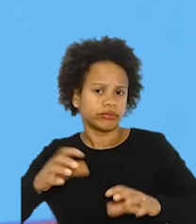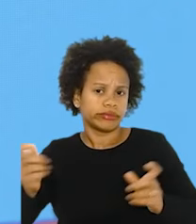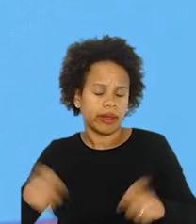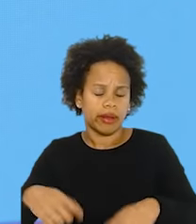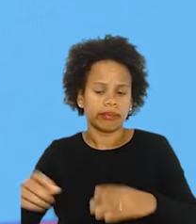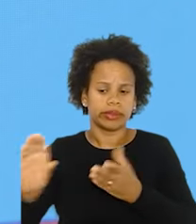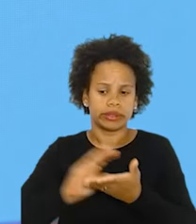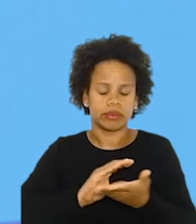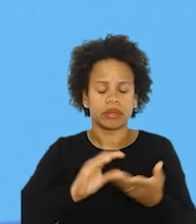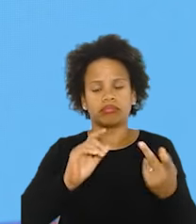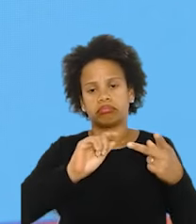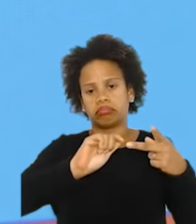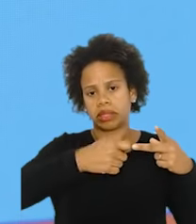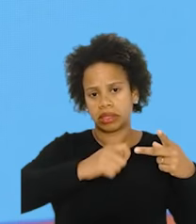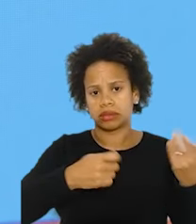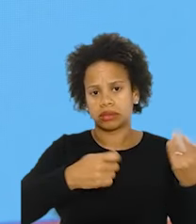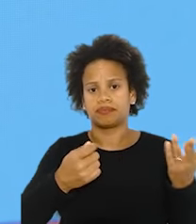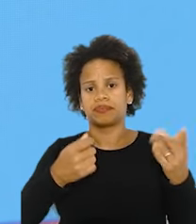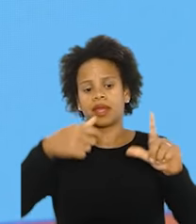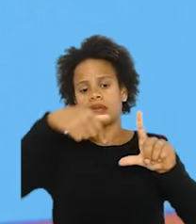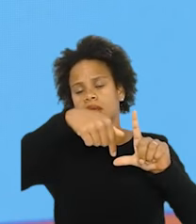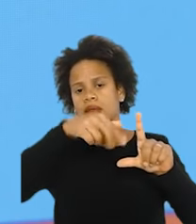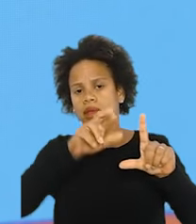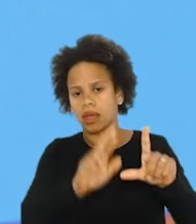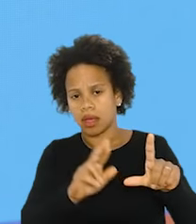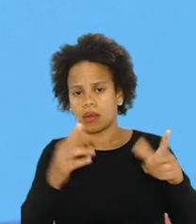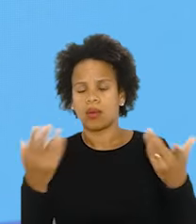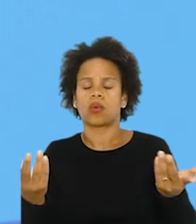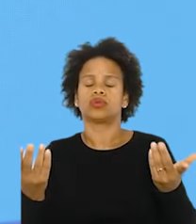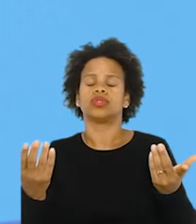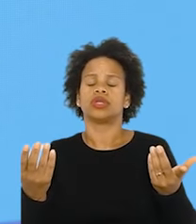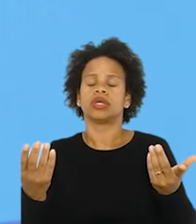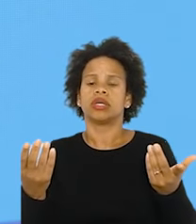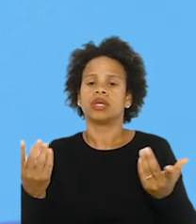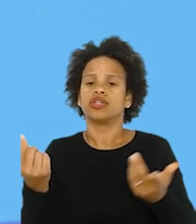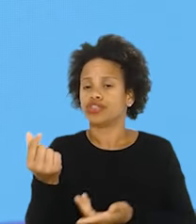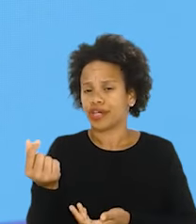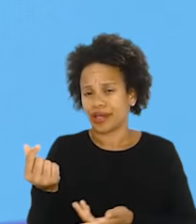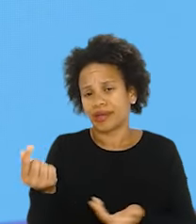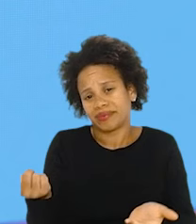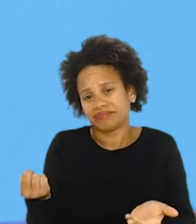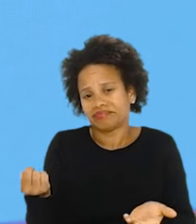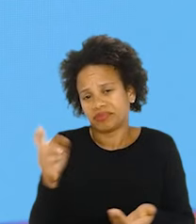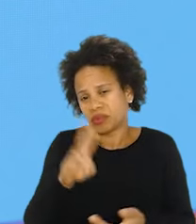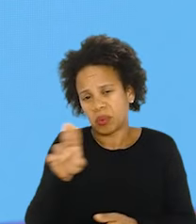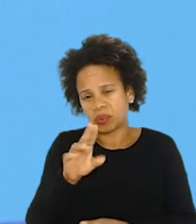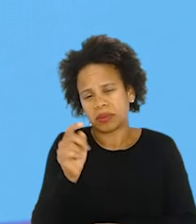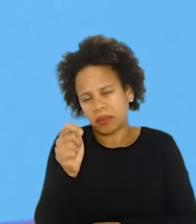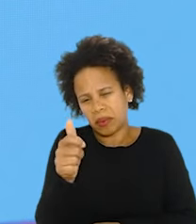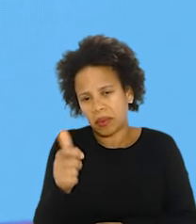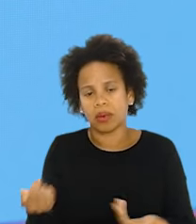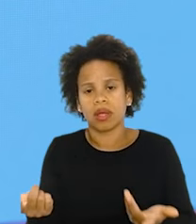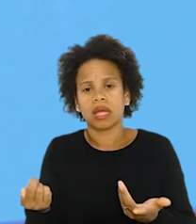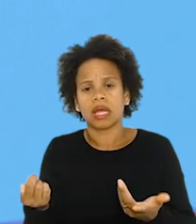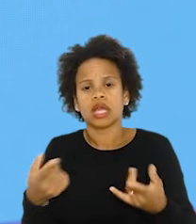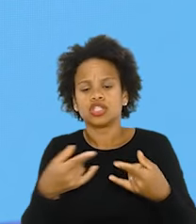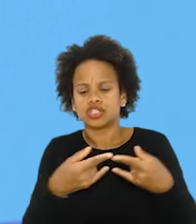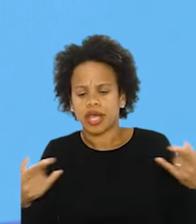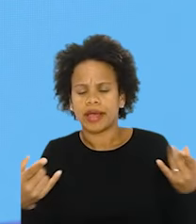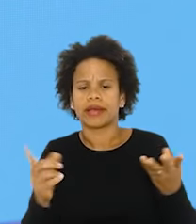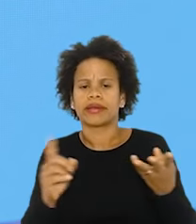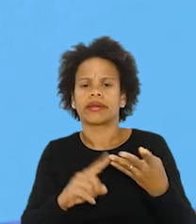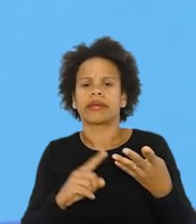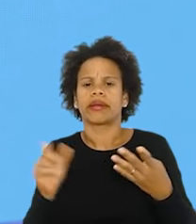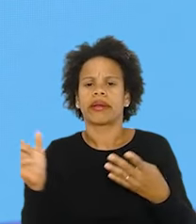pix tem através de k code tem através o próprio dinheiro fisco tá tão em desuso né mas ainda existe o cheque cartão de